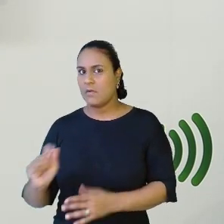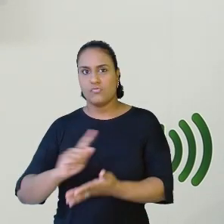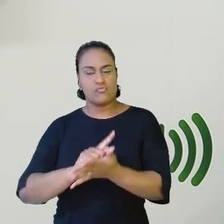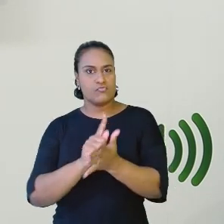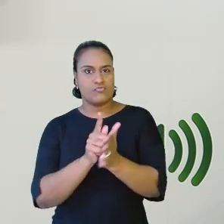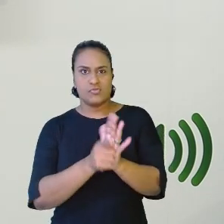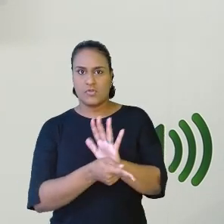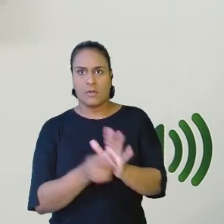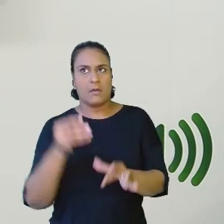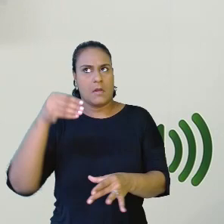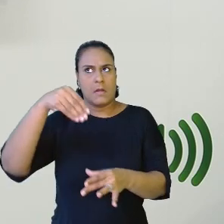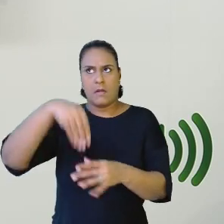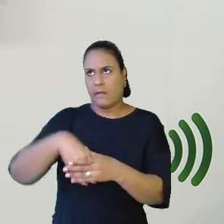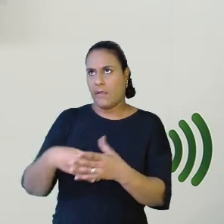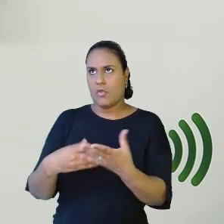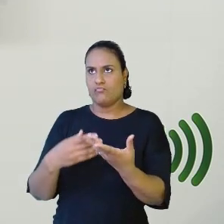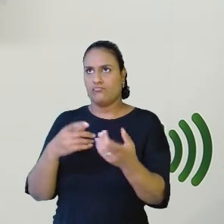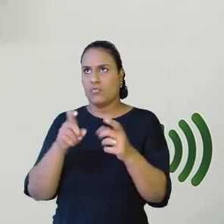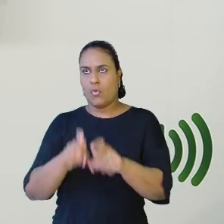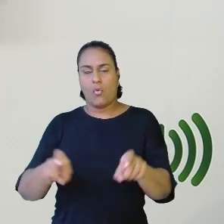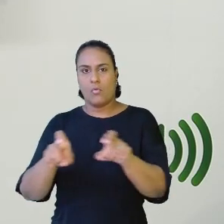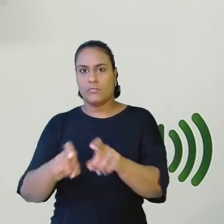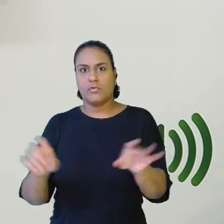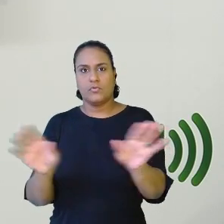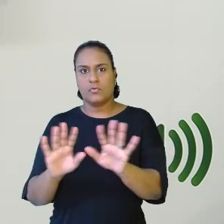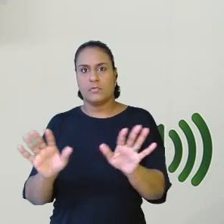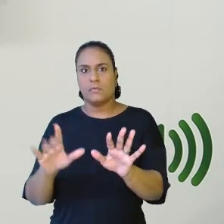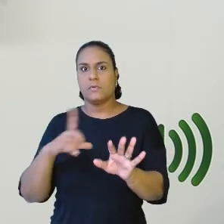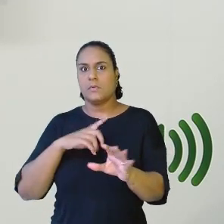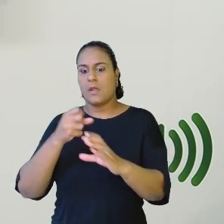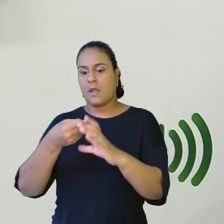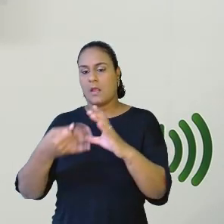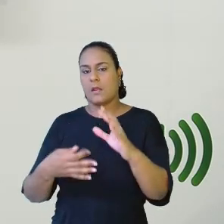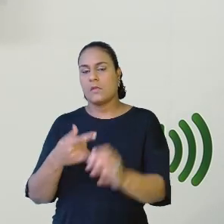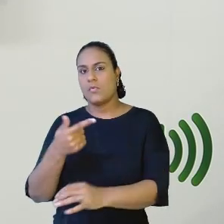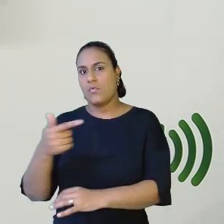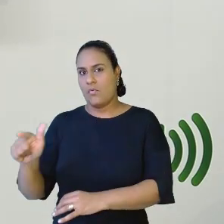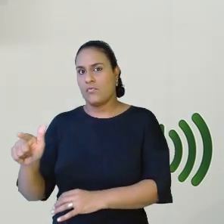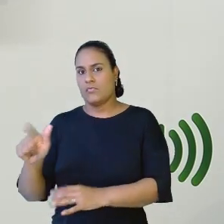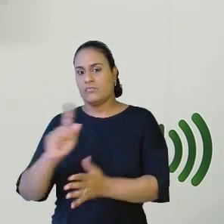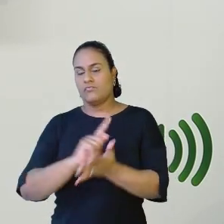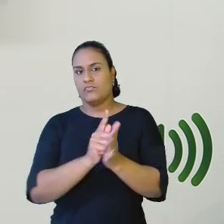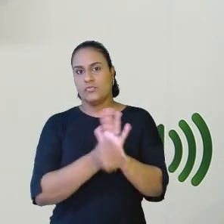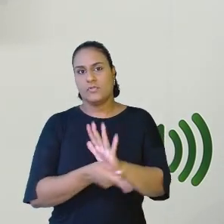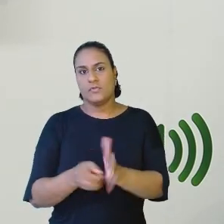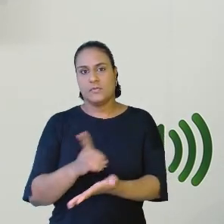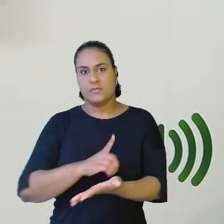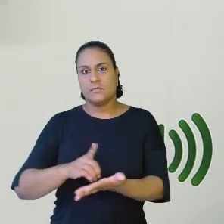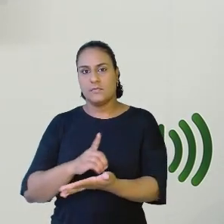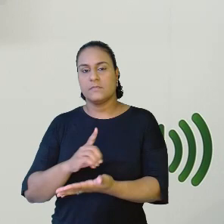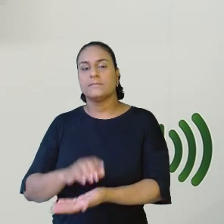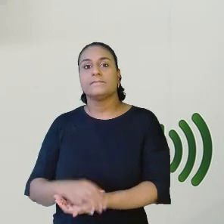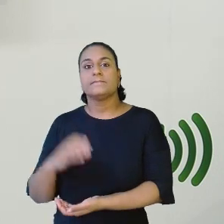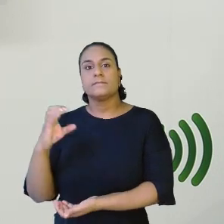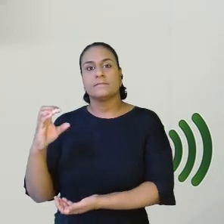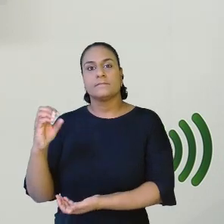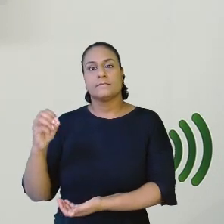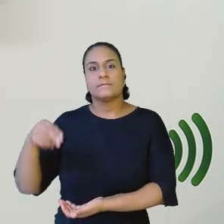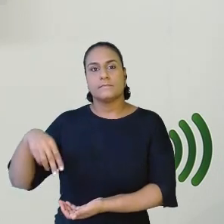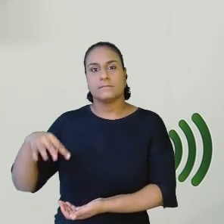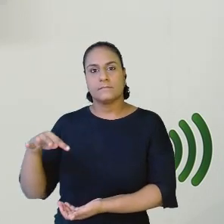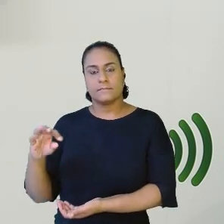que aparece no computador. E ele tem uma outra característica do gênero digital. O conto, não é?